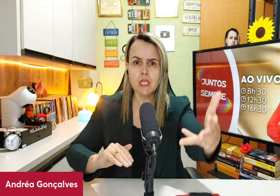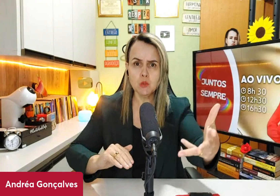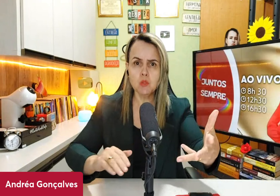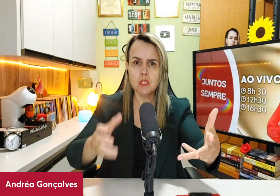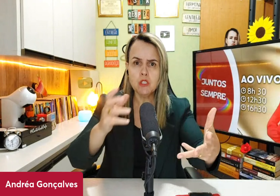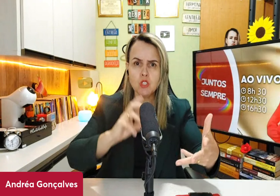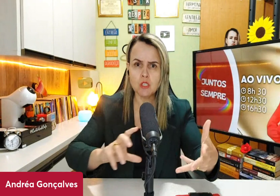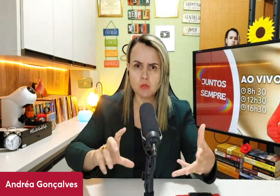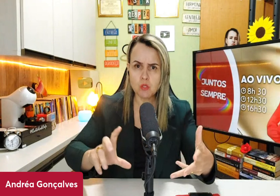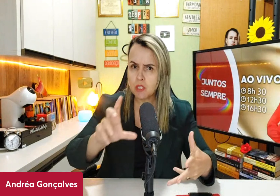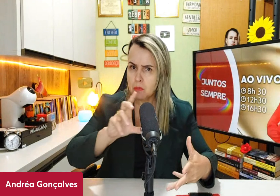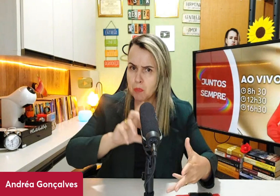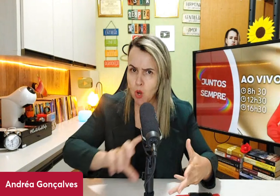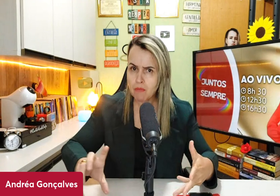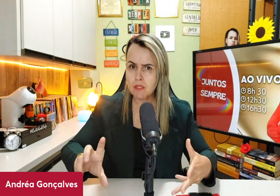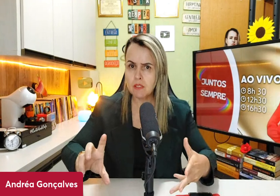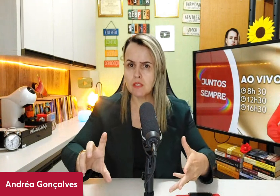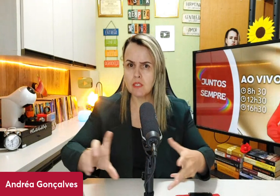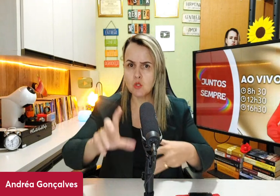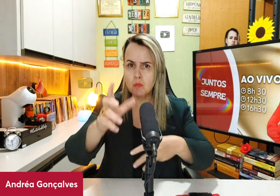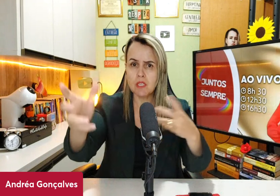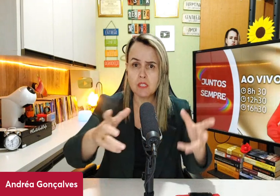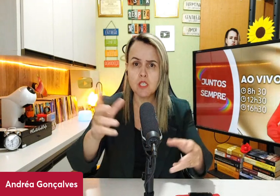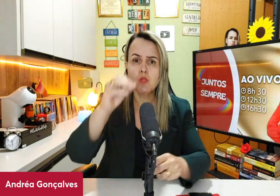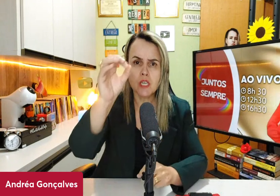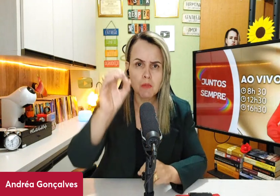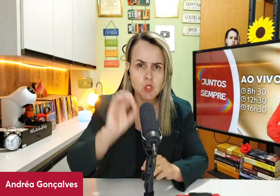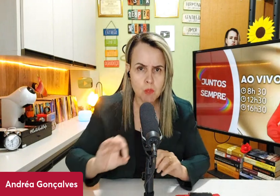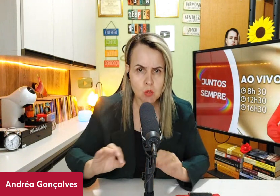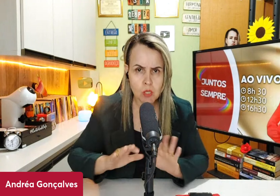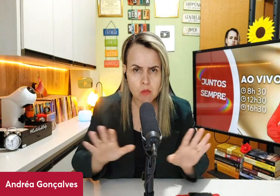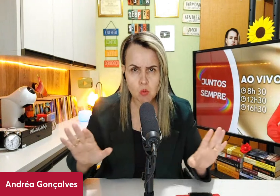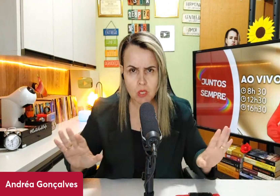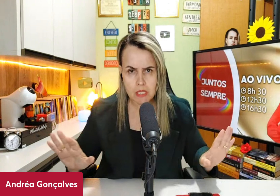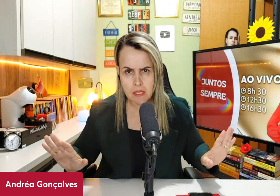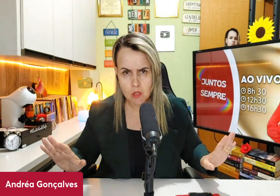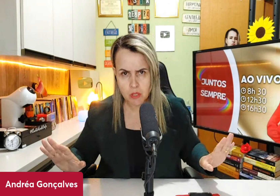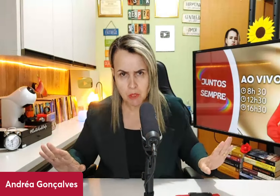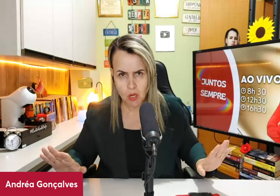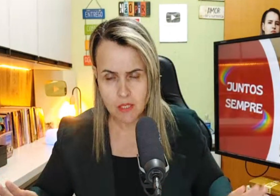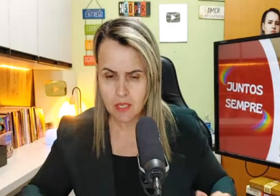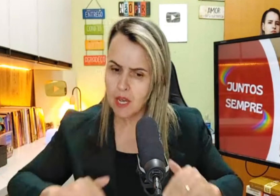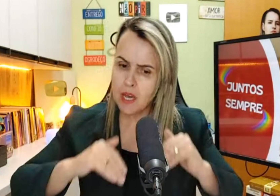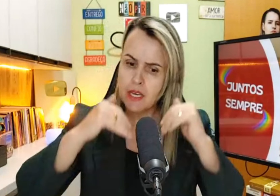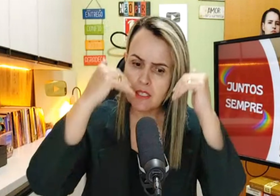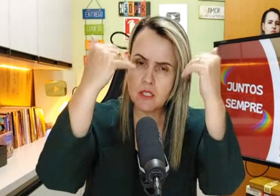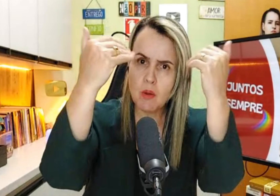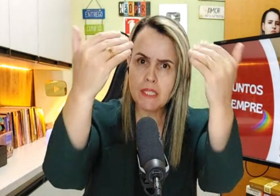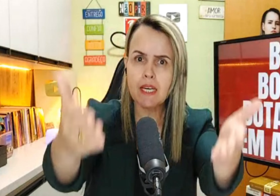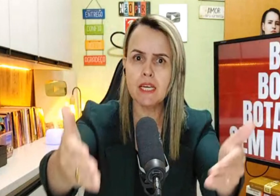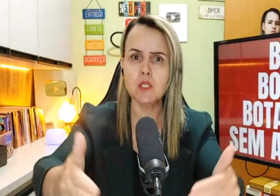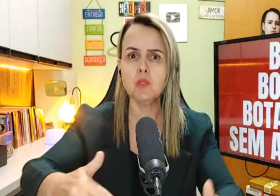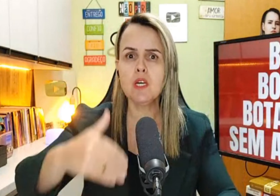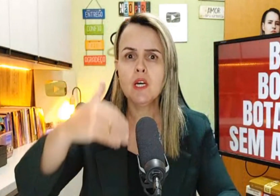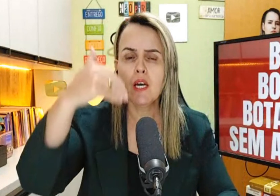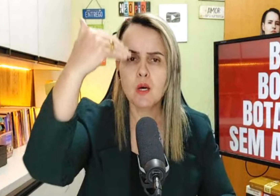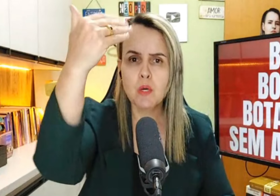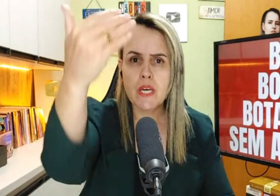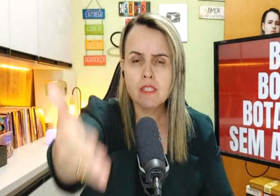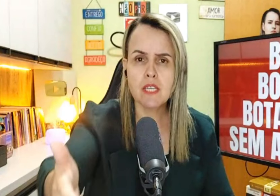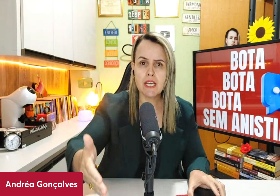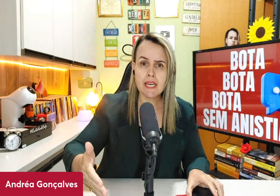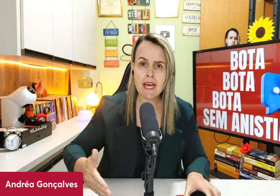procurando indícios e provas que substancie os crimes de bolsonaro e sua organização criminosa aí eles estão atacando